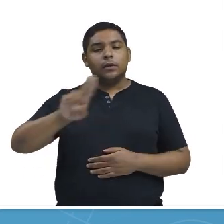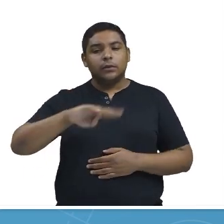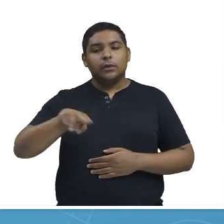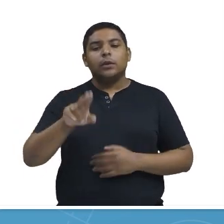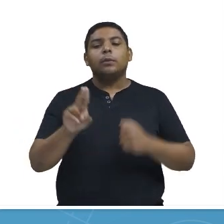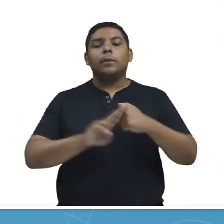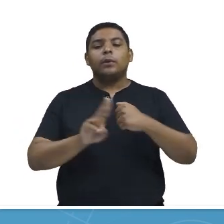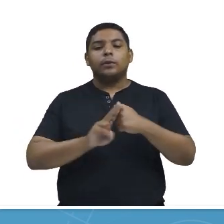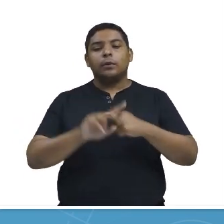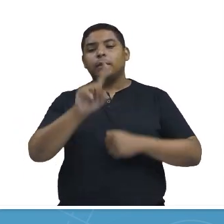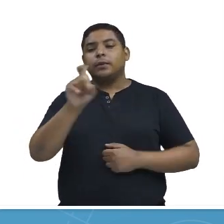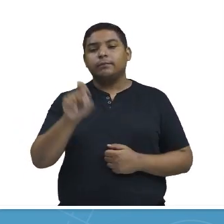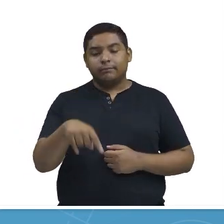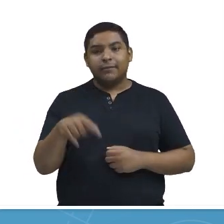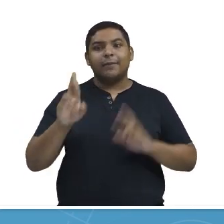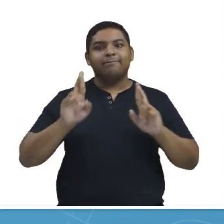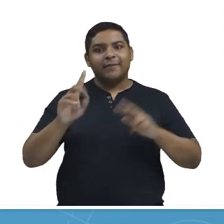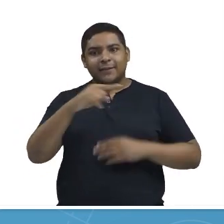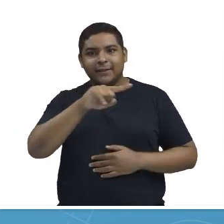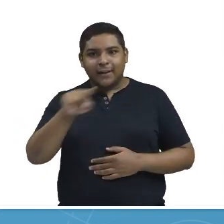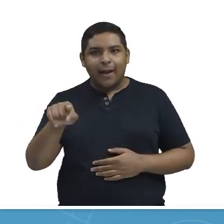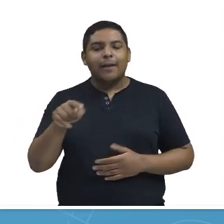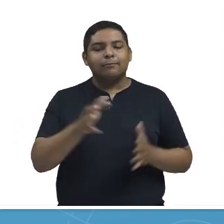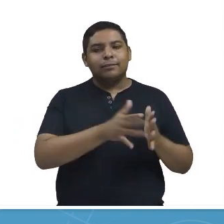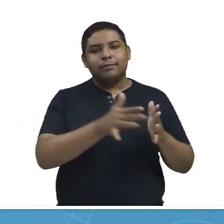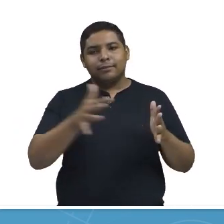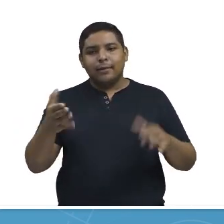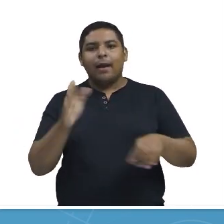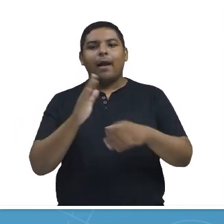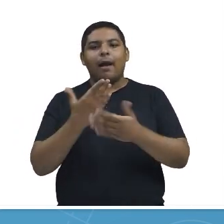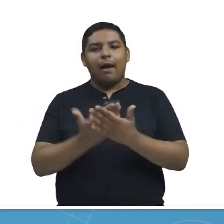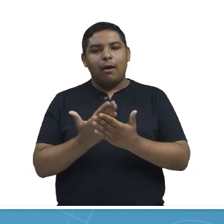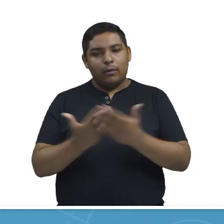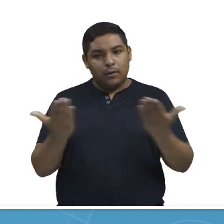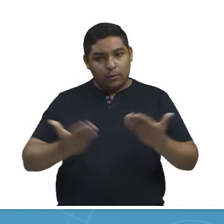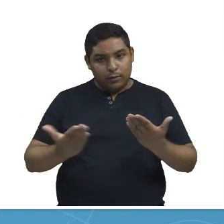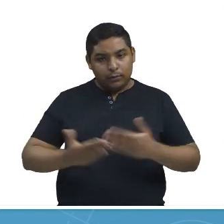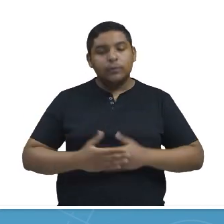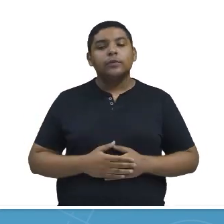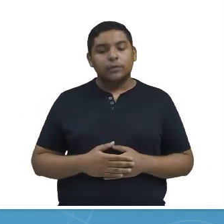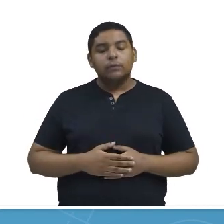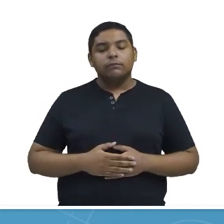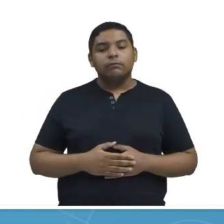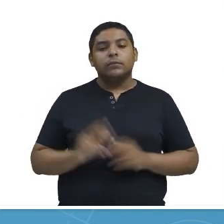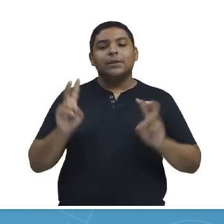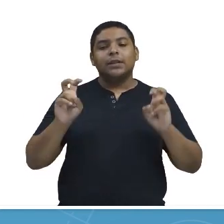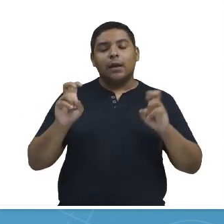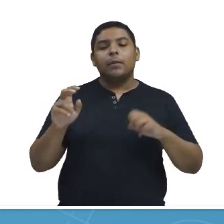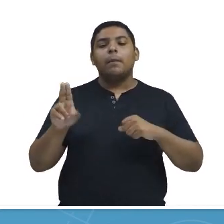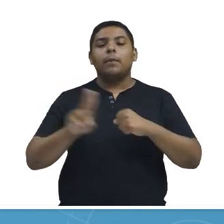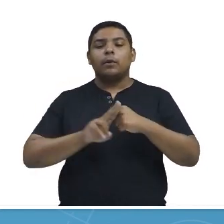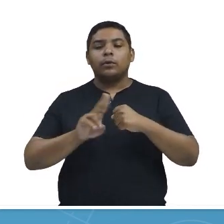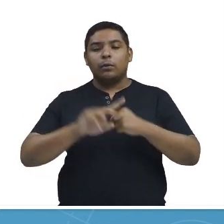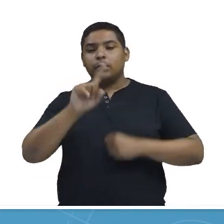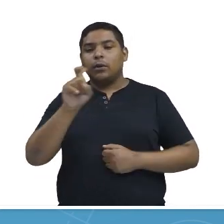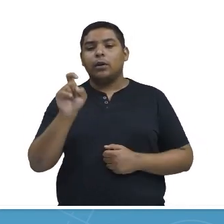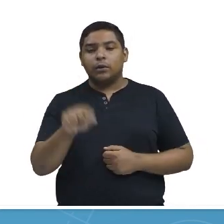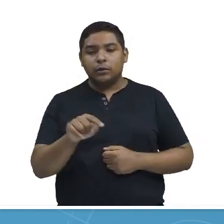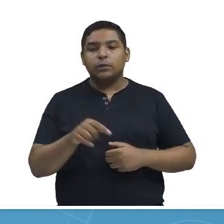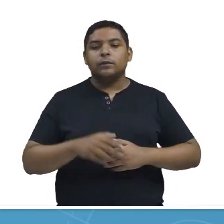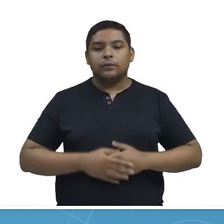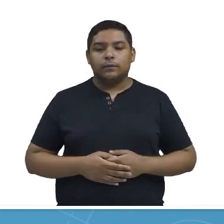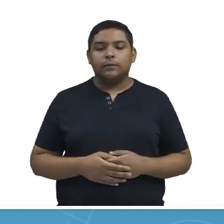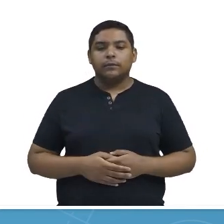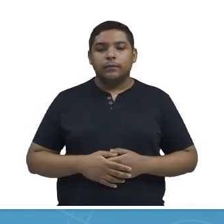interrogativo. Então, eu espero que vocês tenham acompanhado bem a nossa aula de hoje, que foi sobre o pronome interrogativo whose. Agora nós vamos ver as